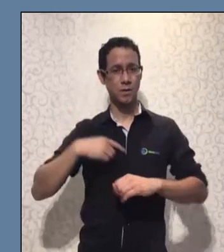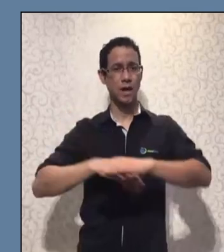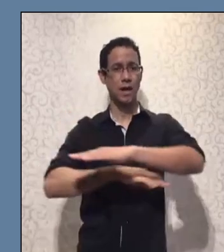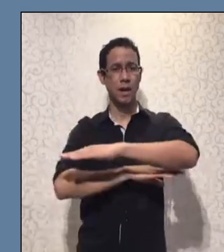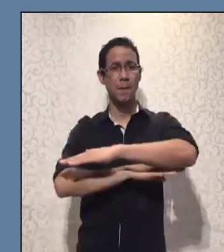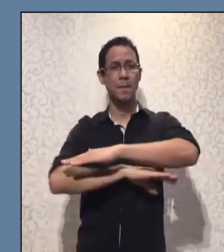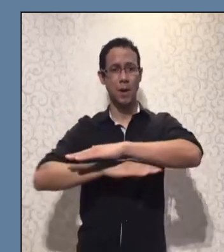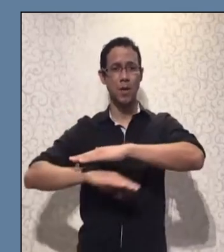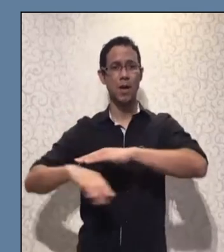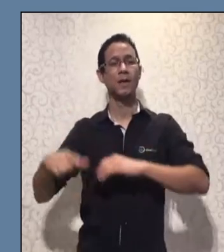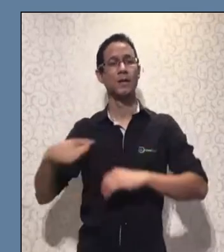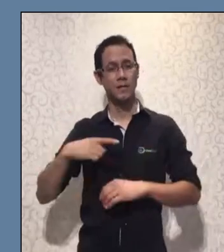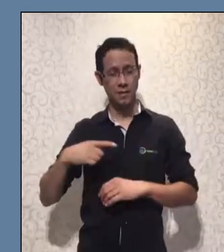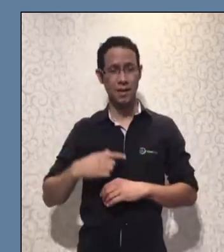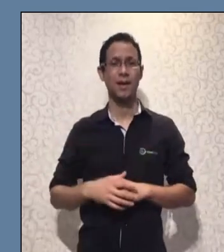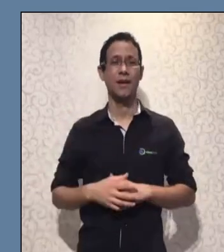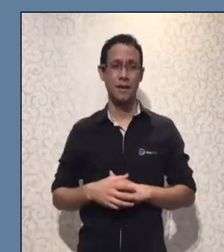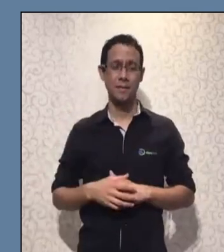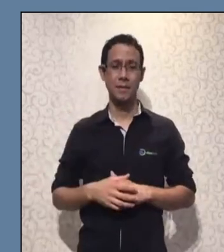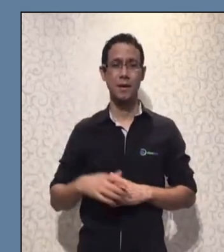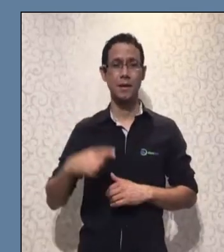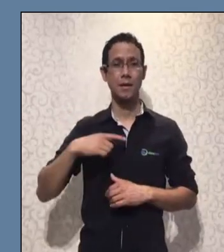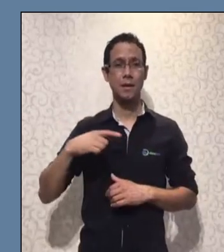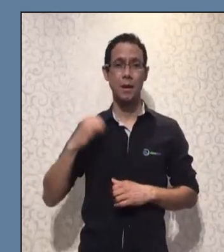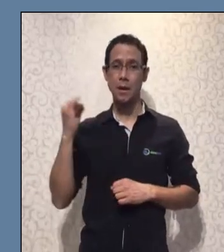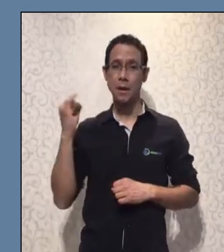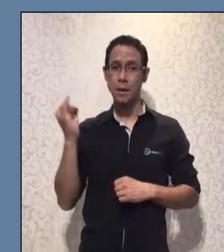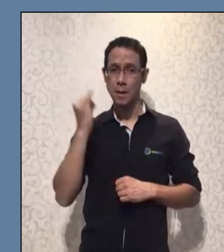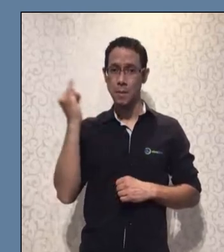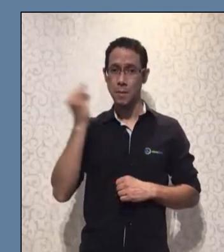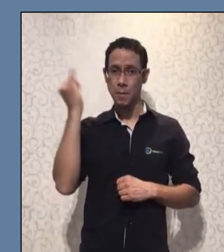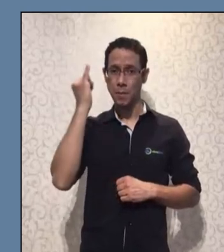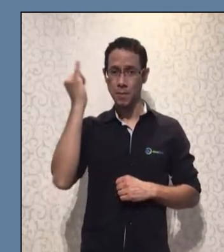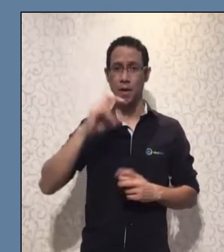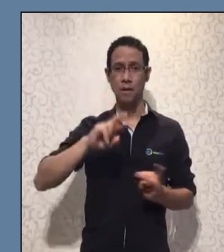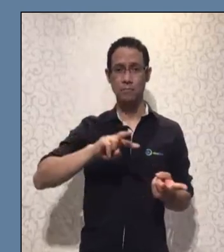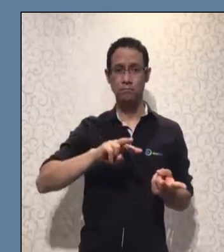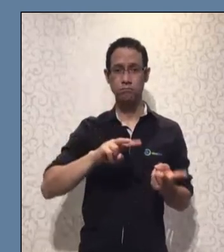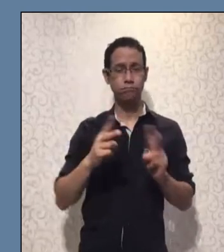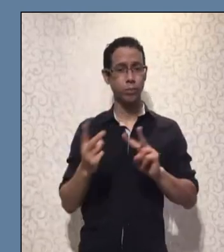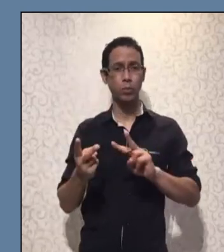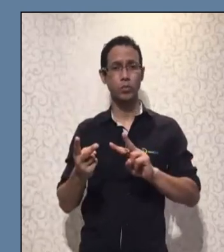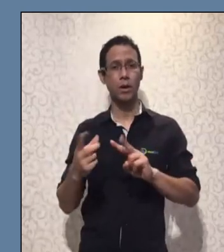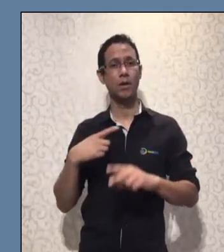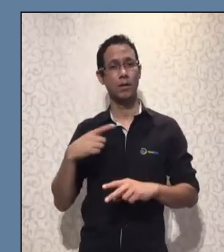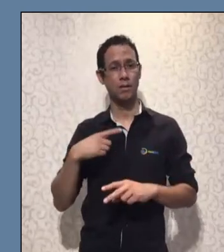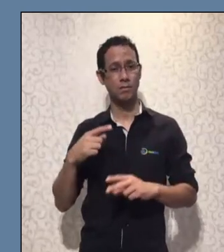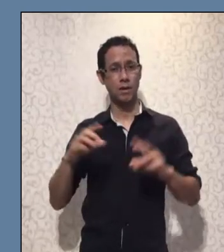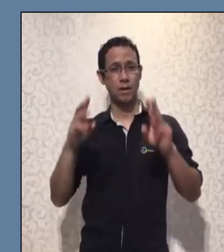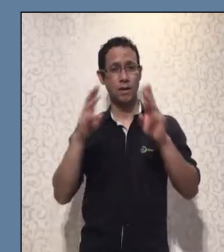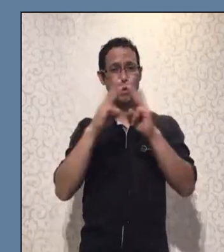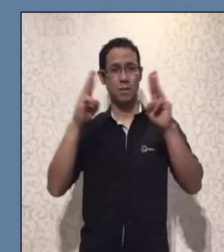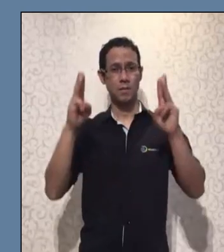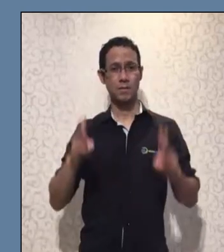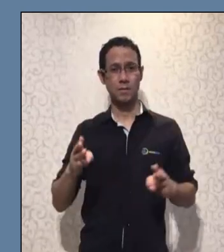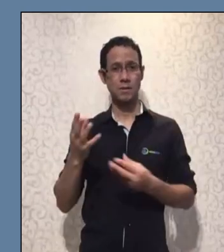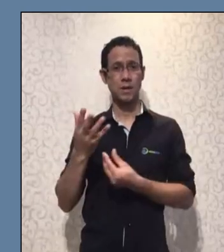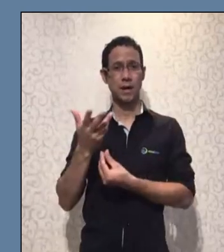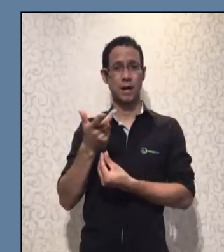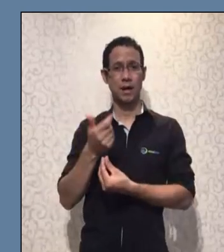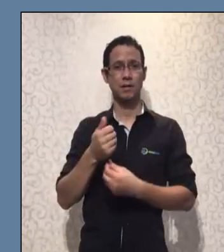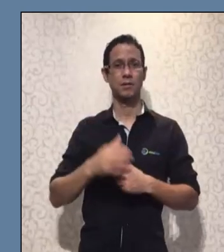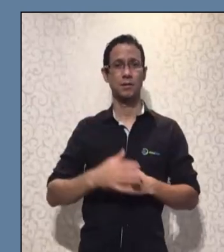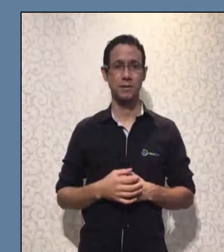importantes dessa virada, sobretudo para os museus de arte, né? Eu acho que realmente o Museu Paulista tem um lado também,